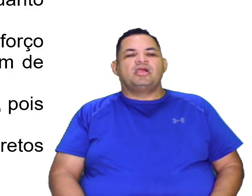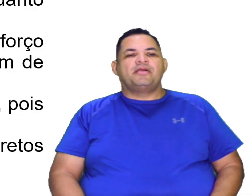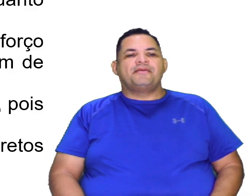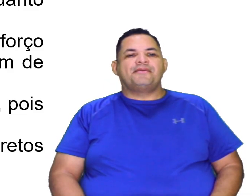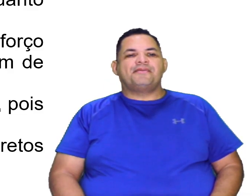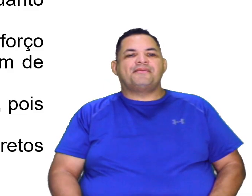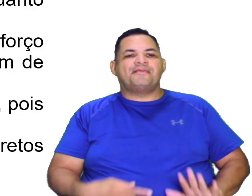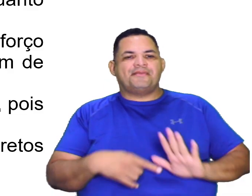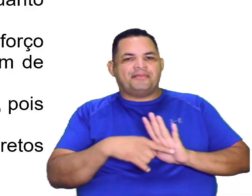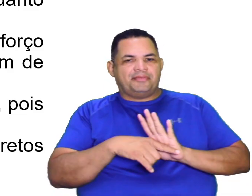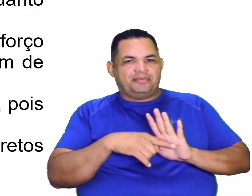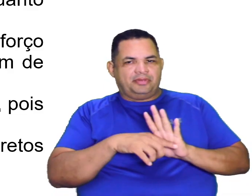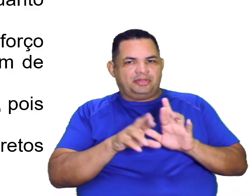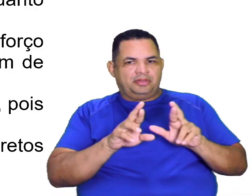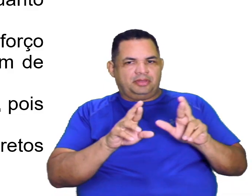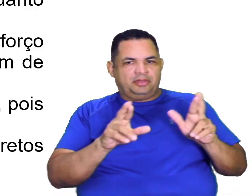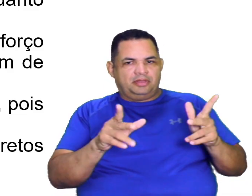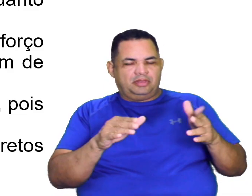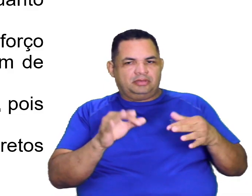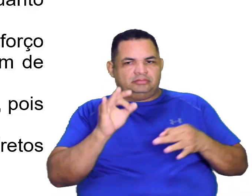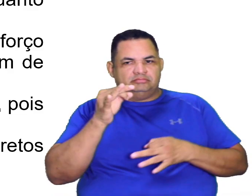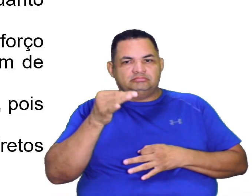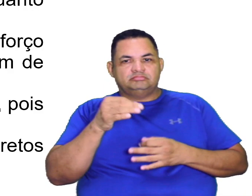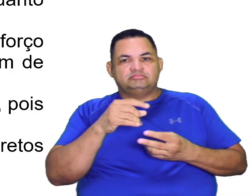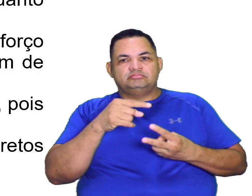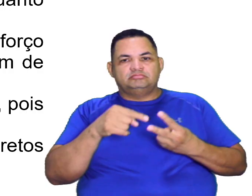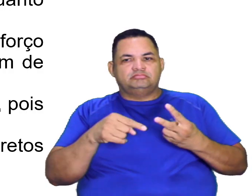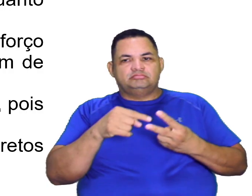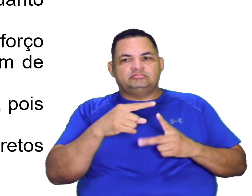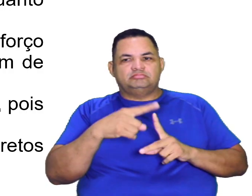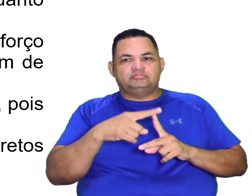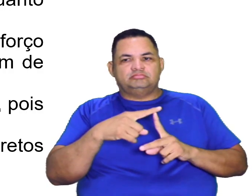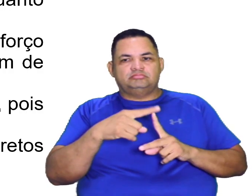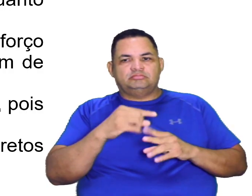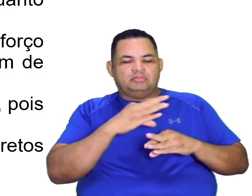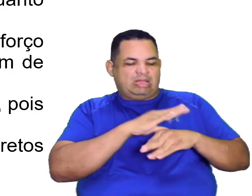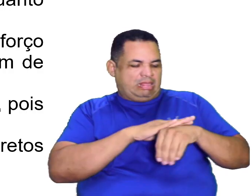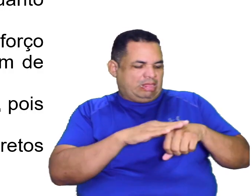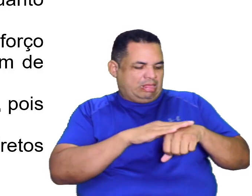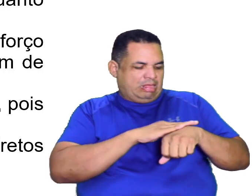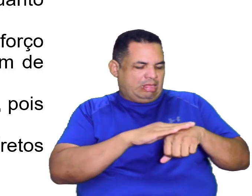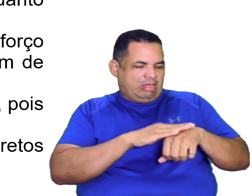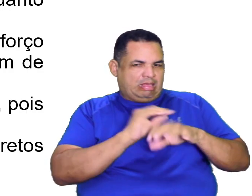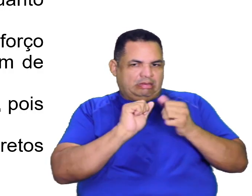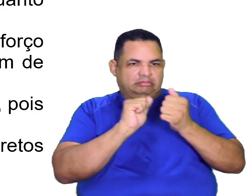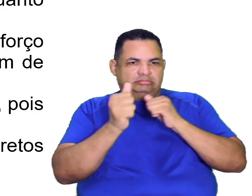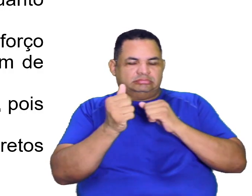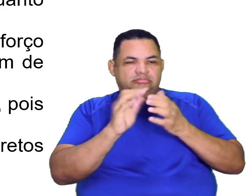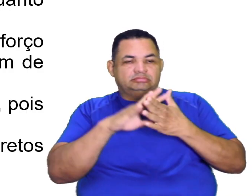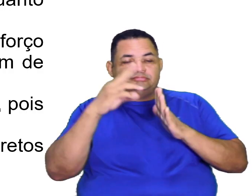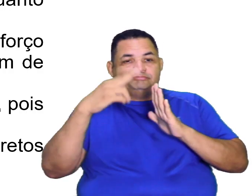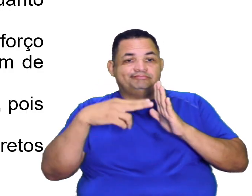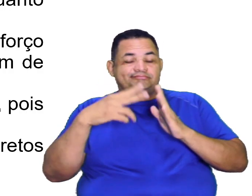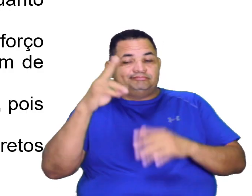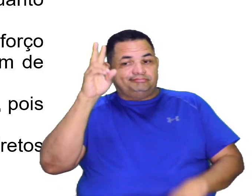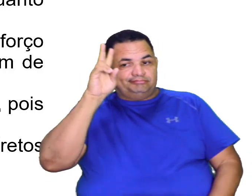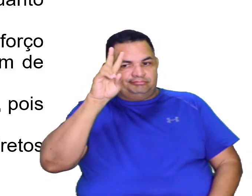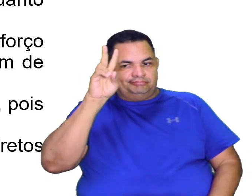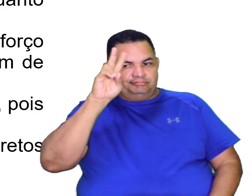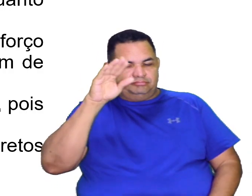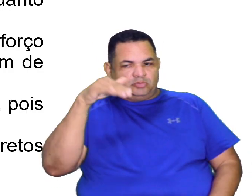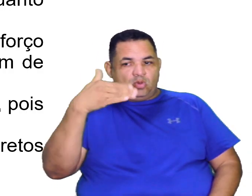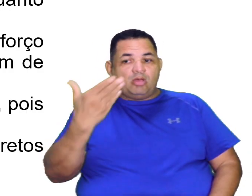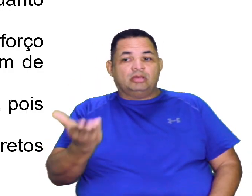você vai analisar e diferenciar corretamente os dois tipos de lesões esportivas. Vocês lembram quais são os dois